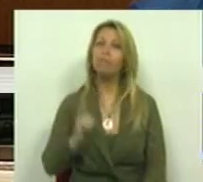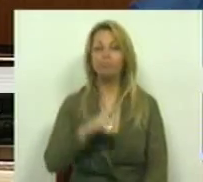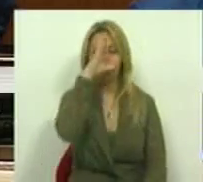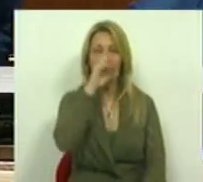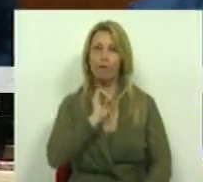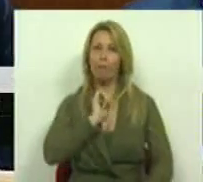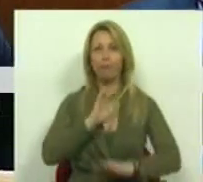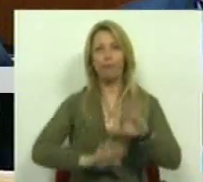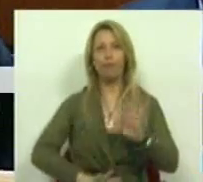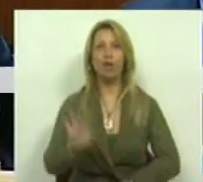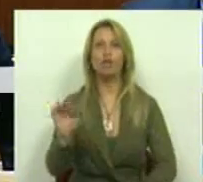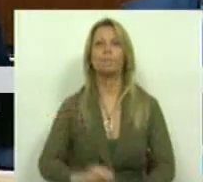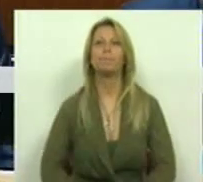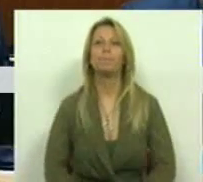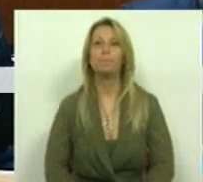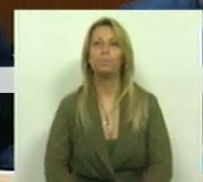Governo.